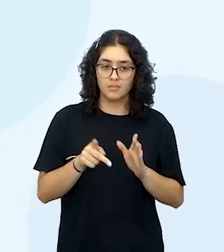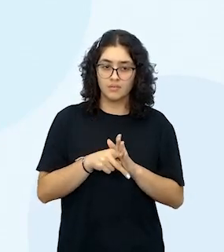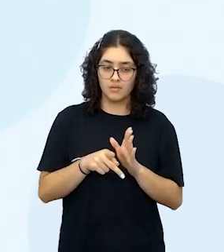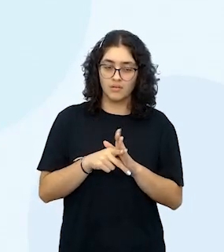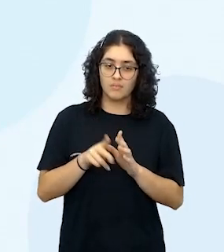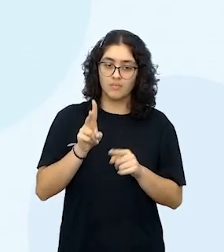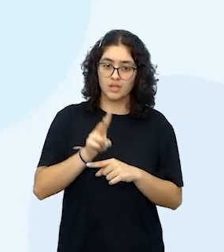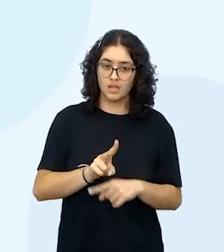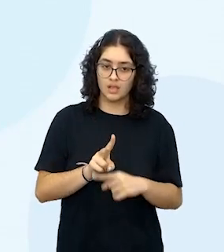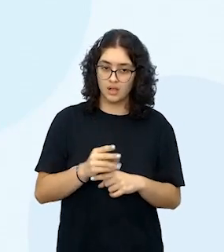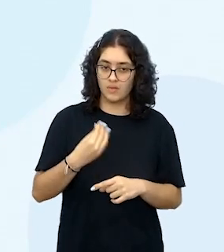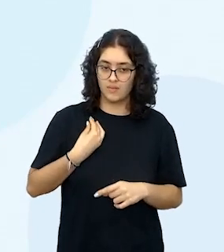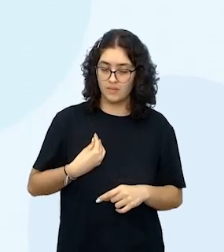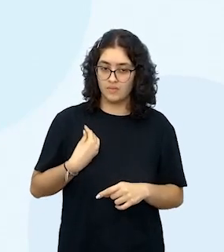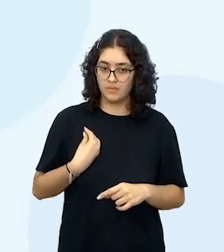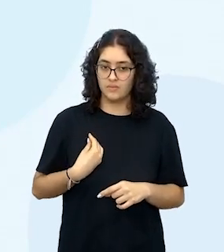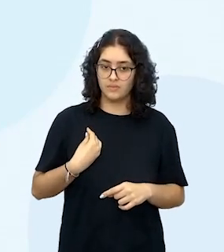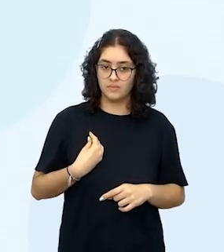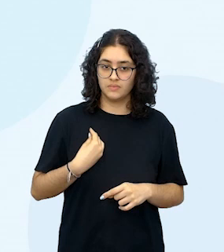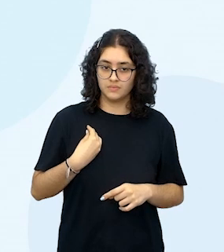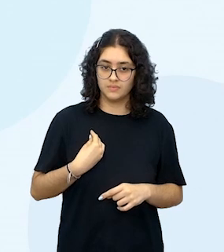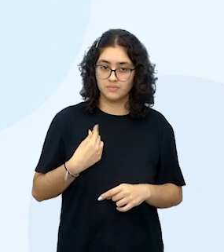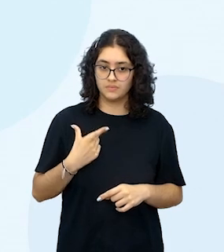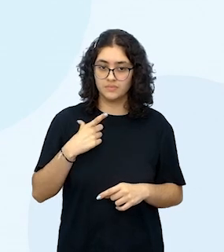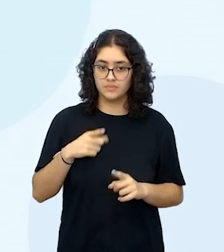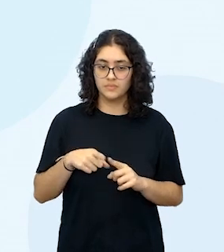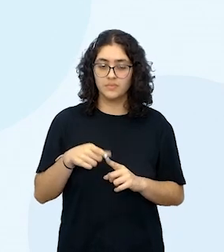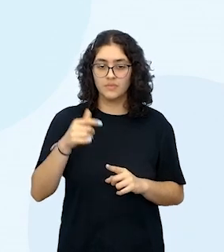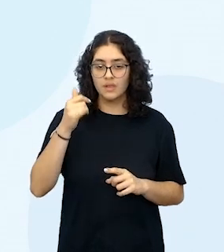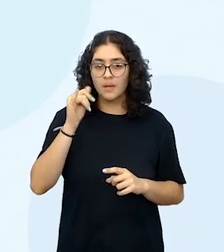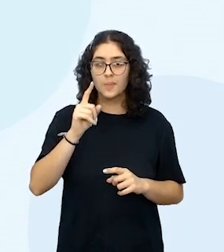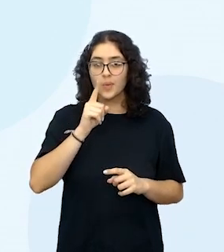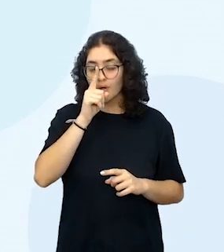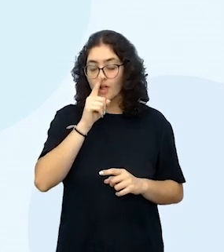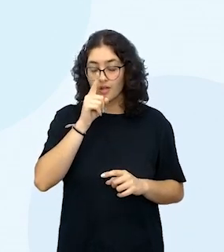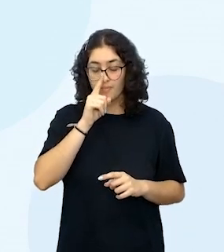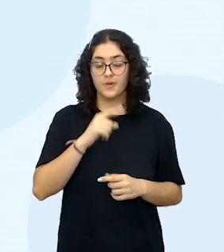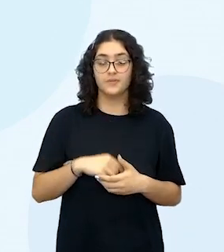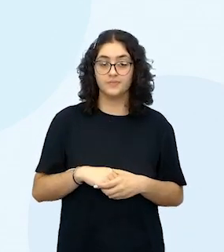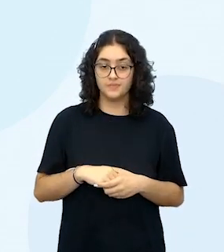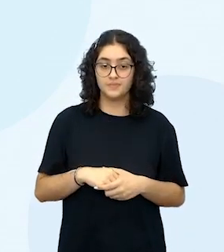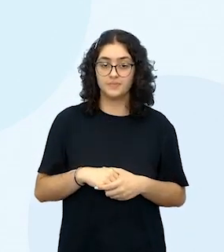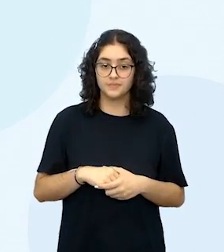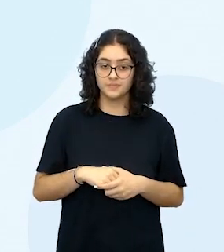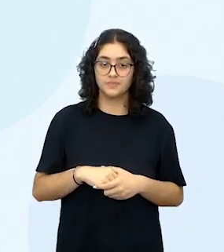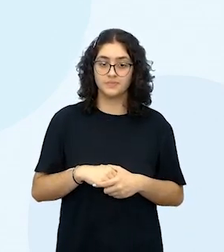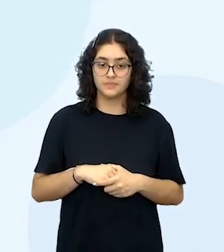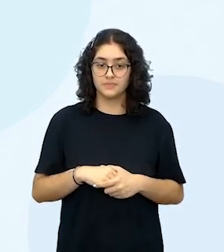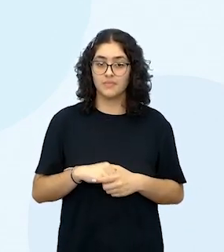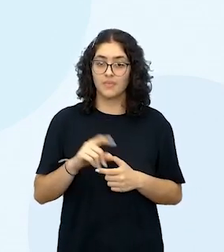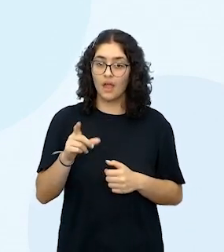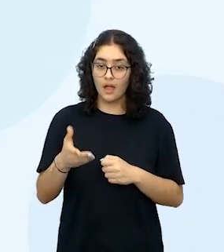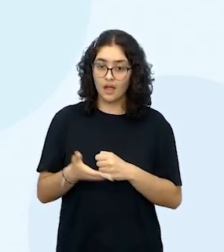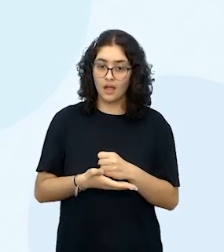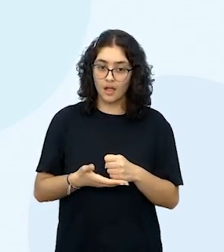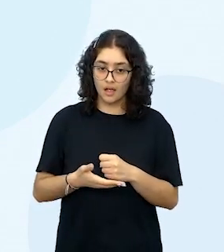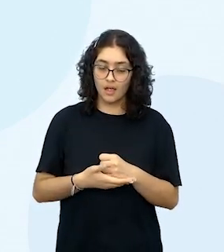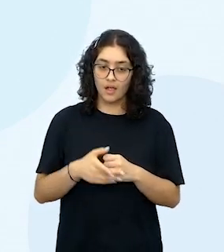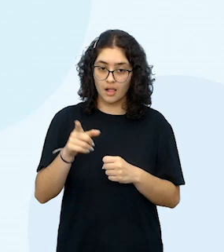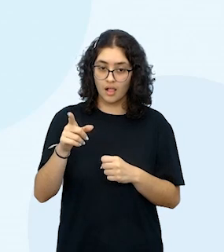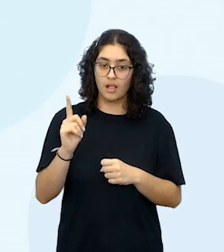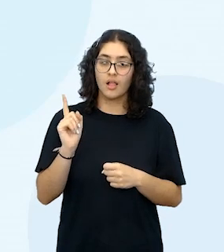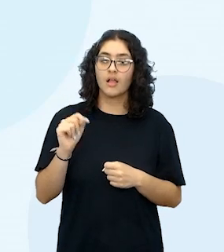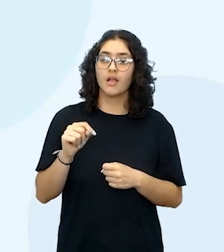de proteção à vida, envolve alertas sobre riscos de desastres, e essa base aí dessa pirâmide